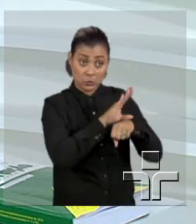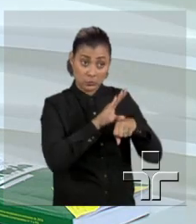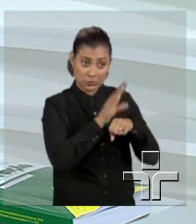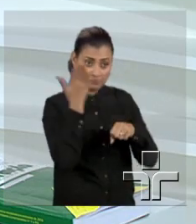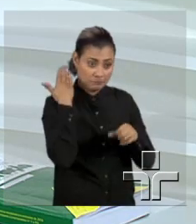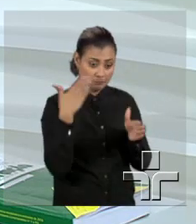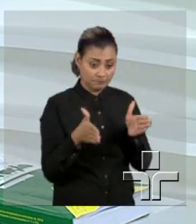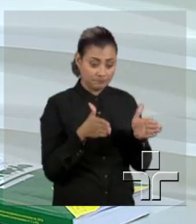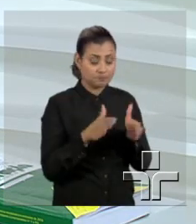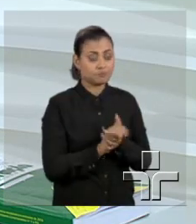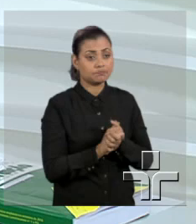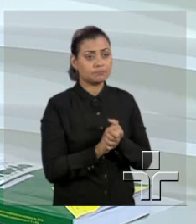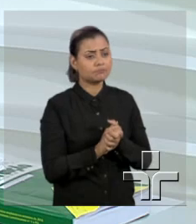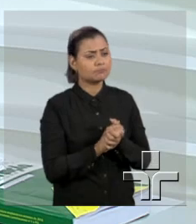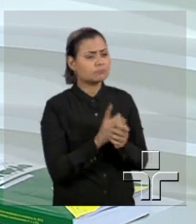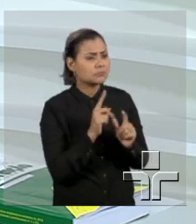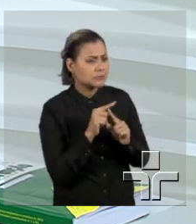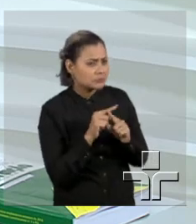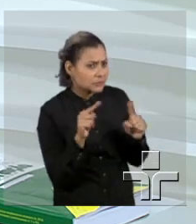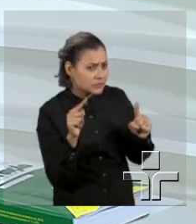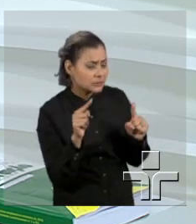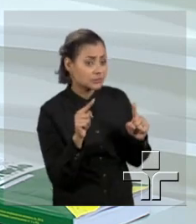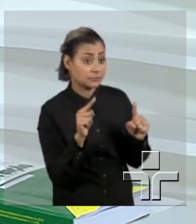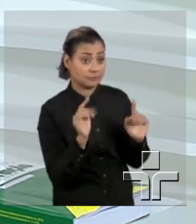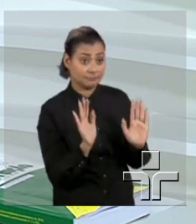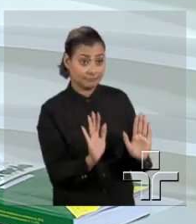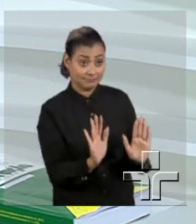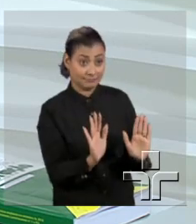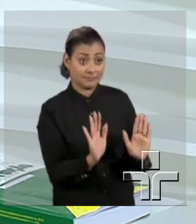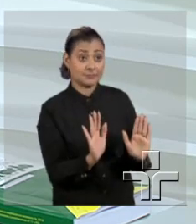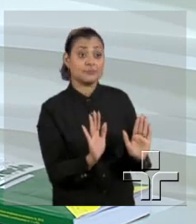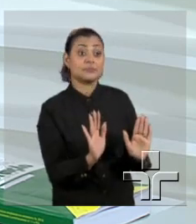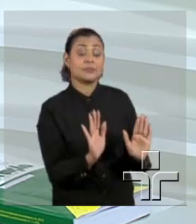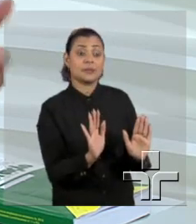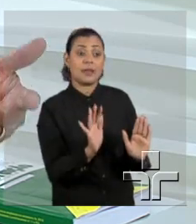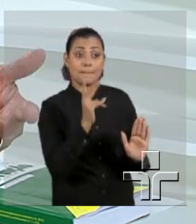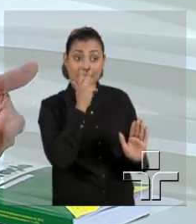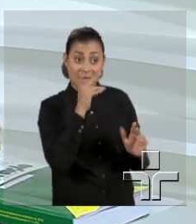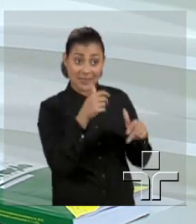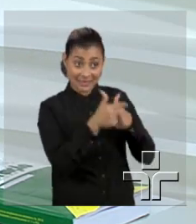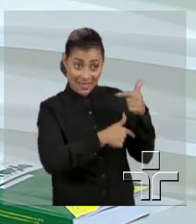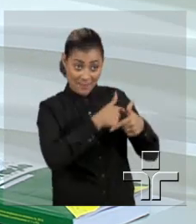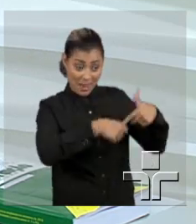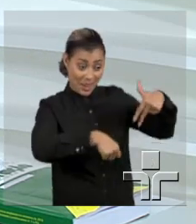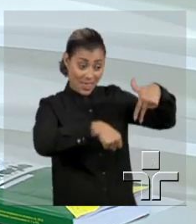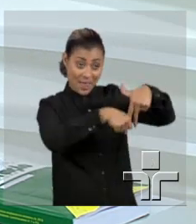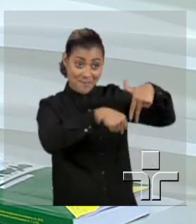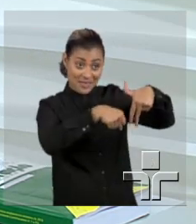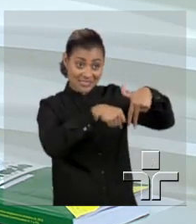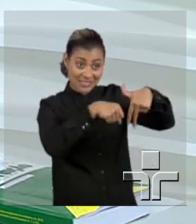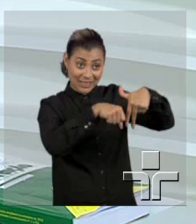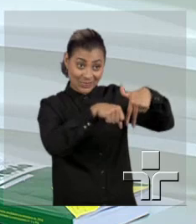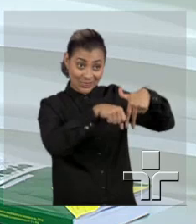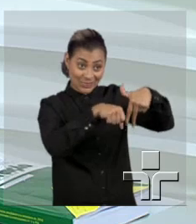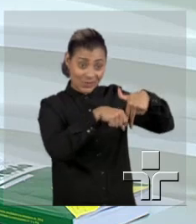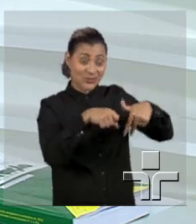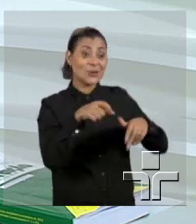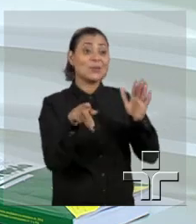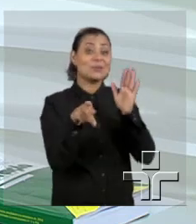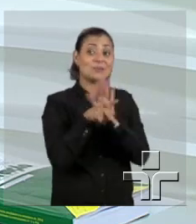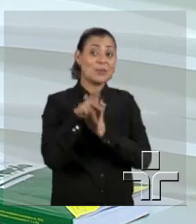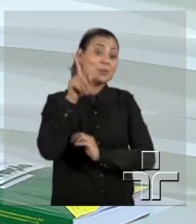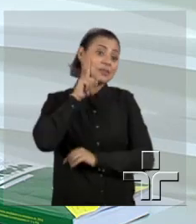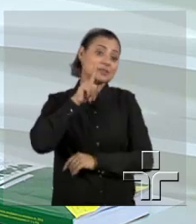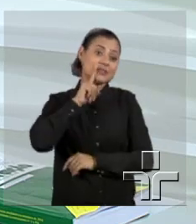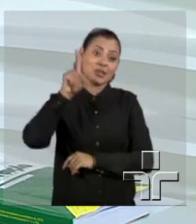Mas esse cargo, não é, de embaixador, sobretudo dos Estados Unidos, mesmo que esteja fora